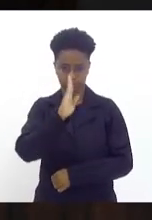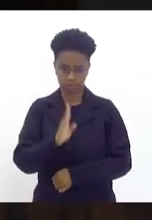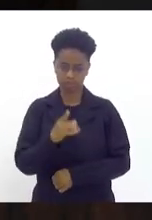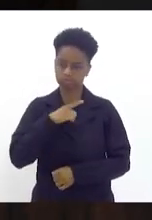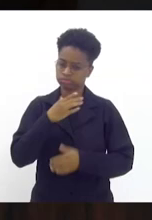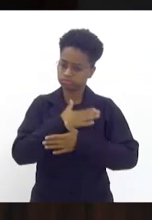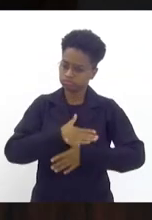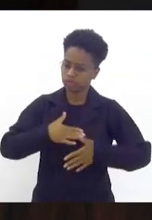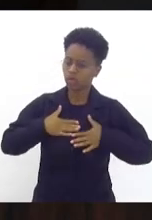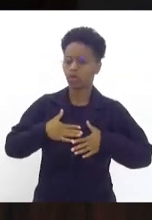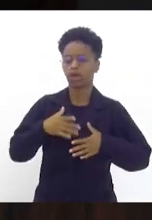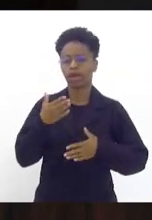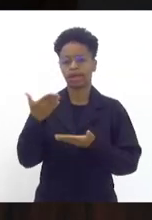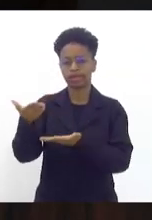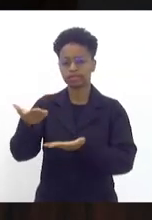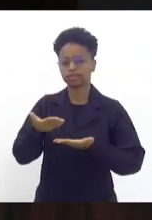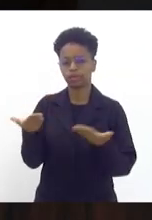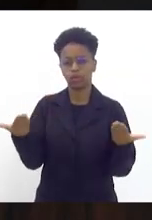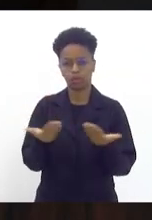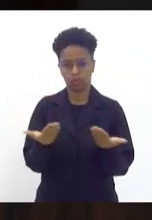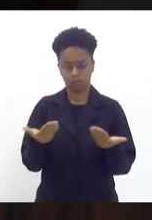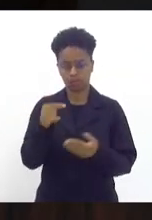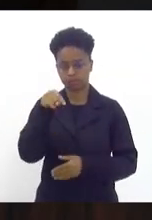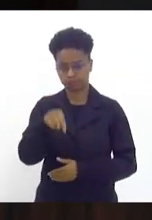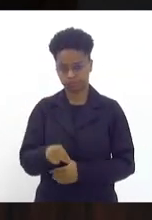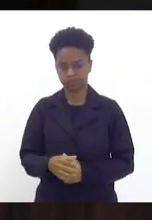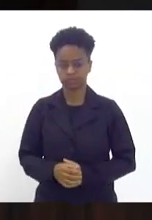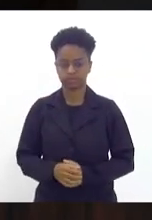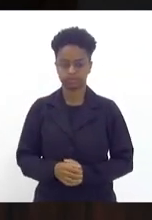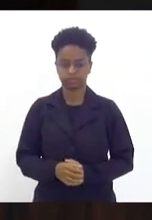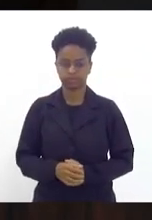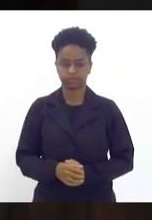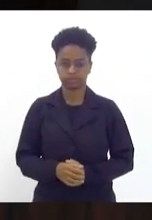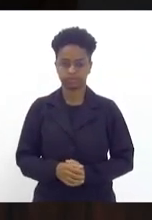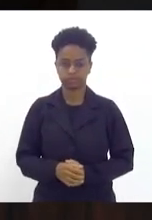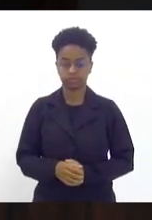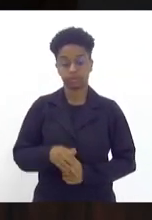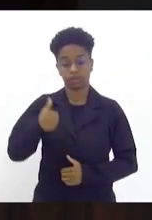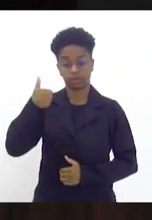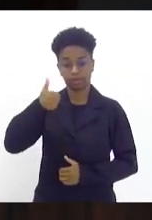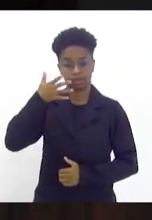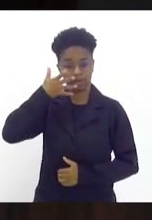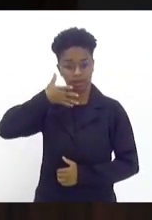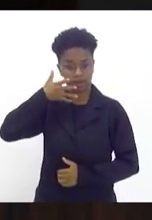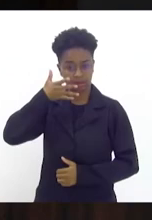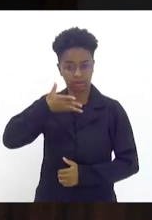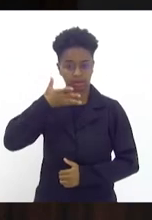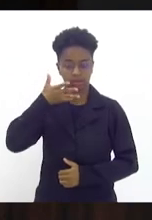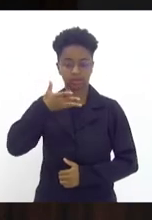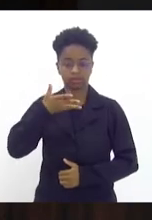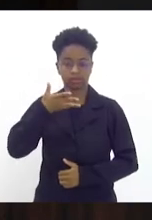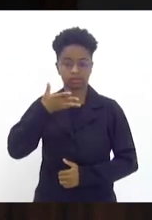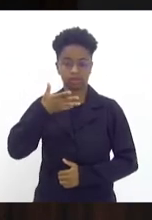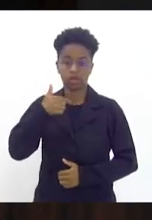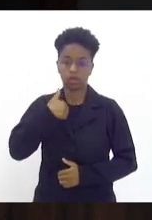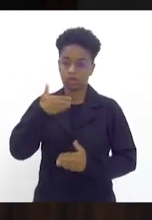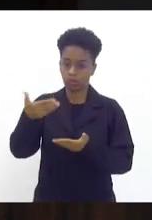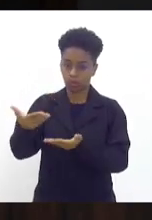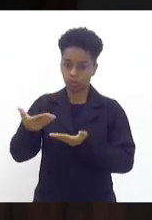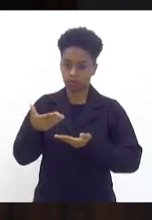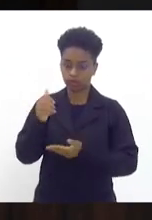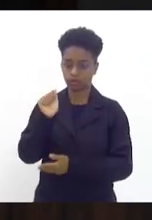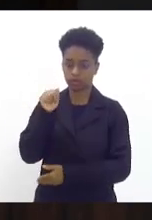para nós recebê-la neste simpósio. Para fazer a primeira explanação, convido a